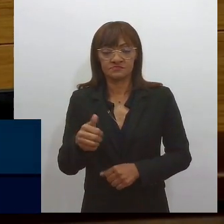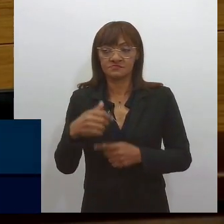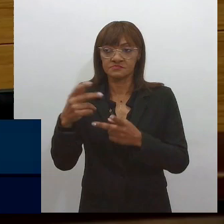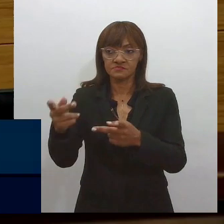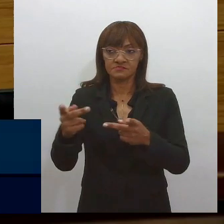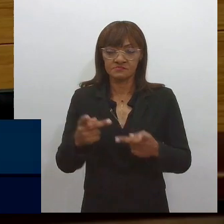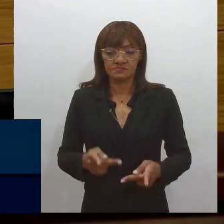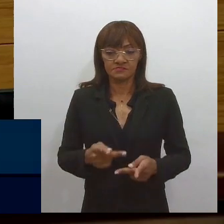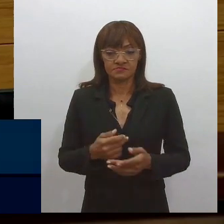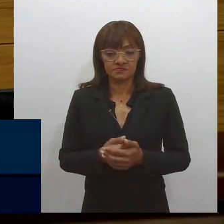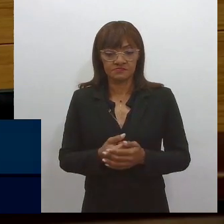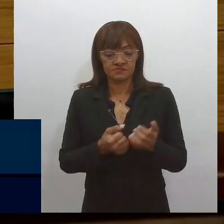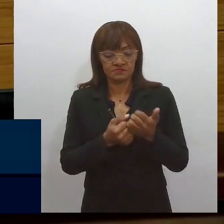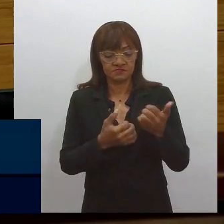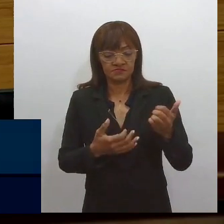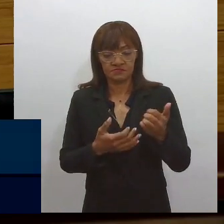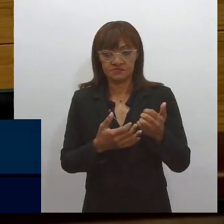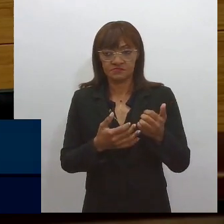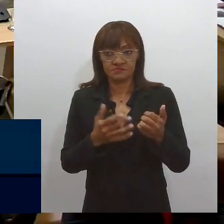palestrante